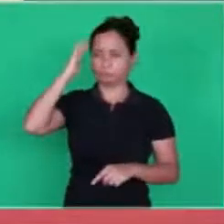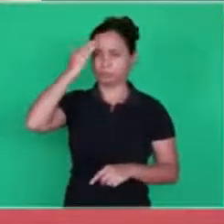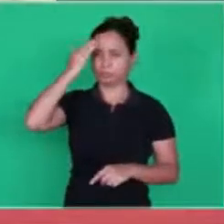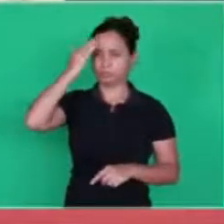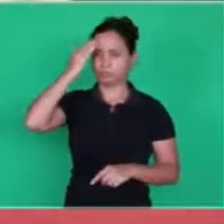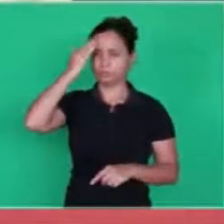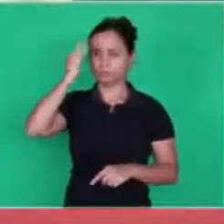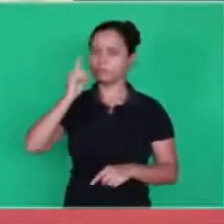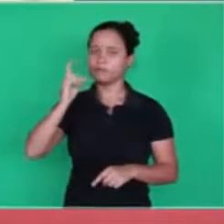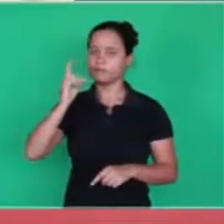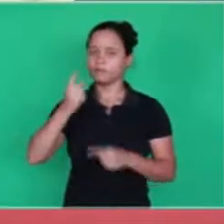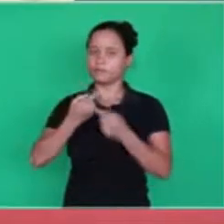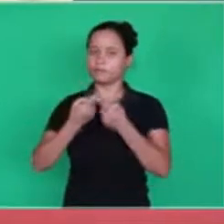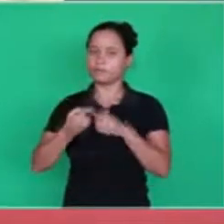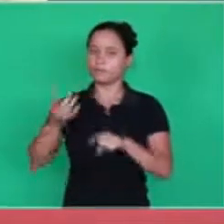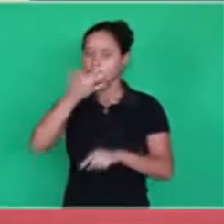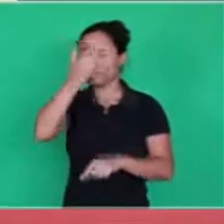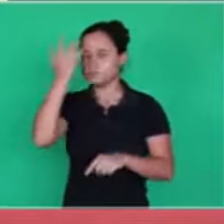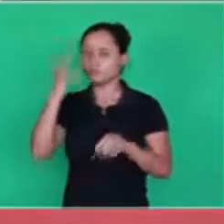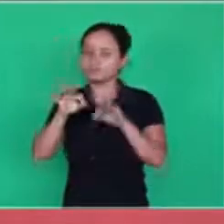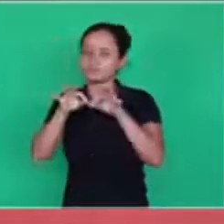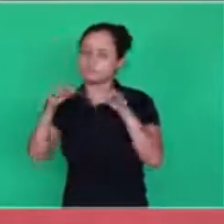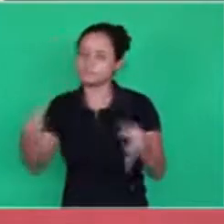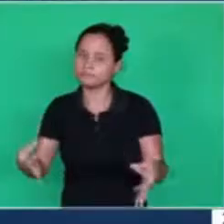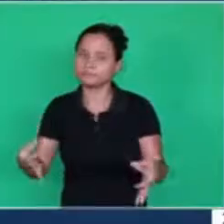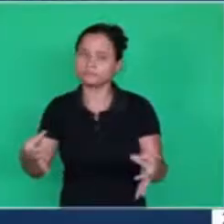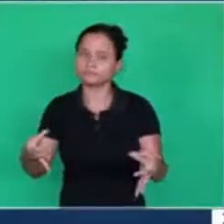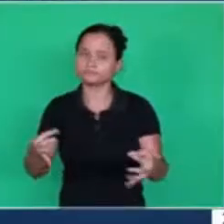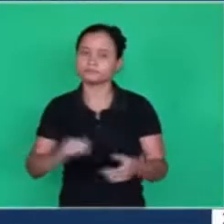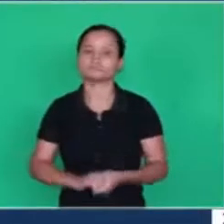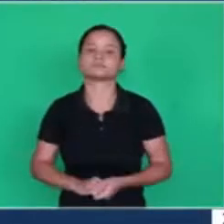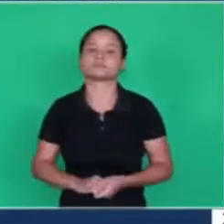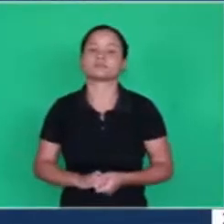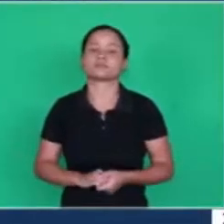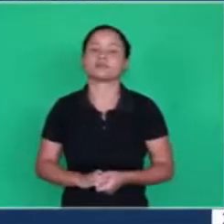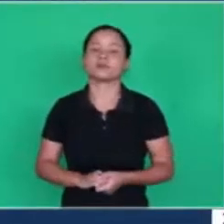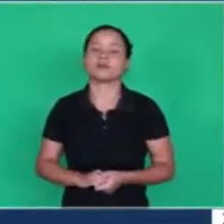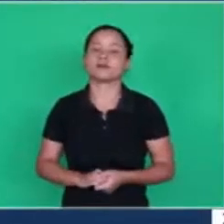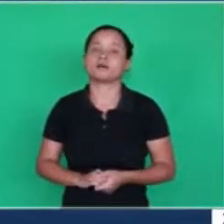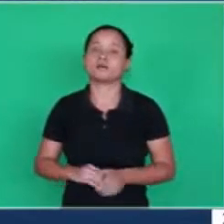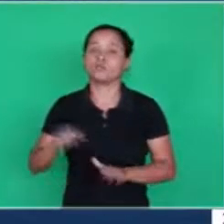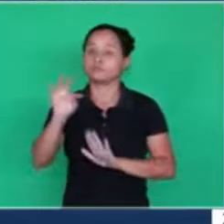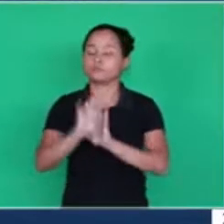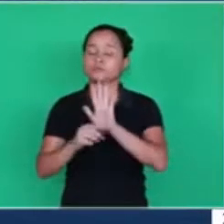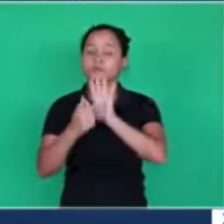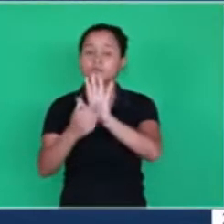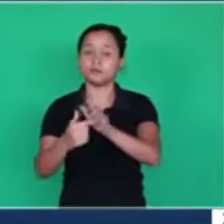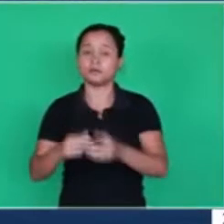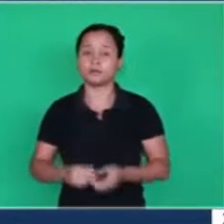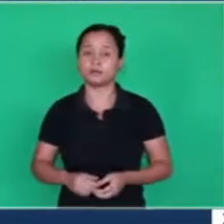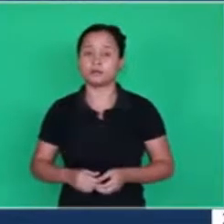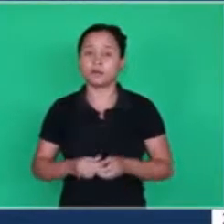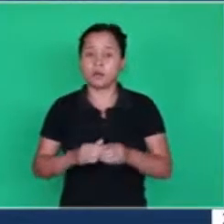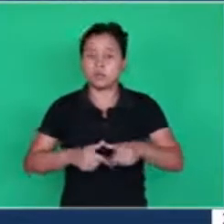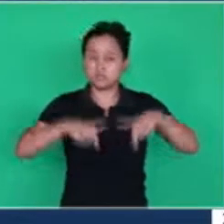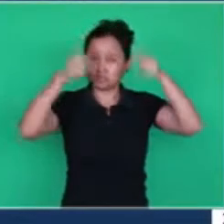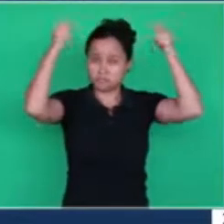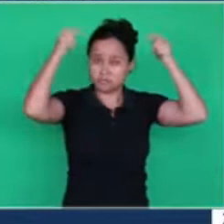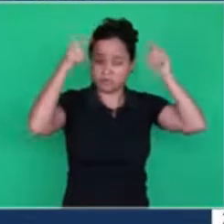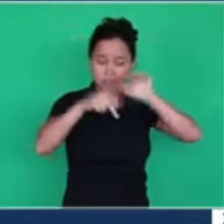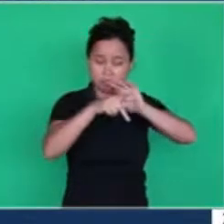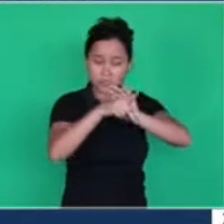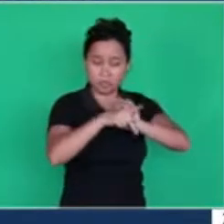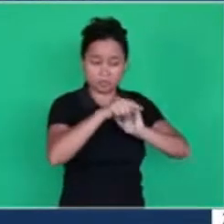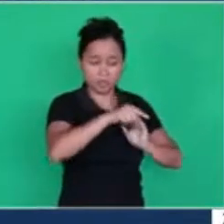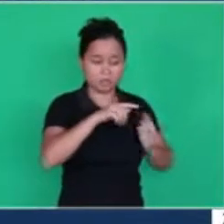qual, vamos ler, a qual nenhum dos príncipes deste mundo conheceu. Porque se